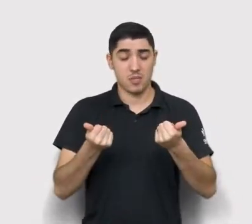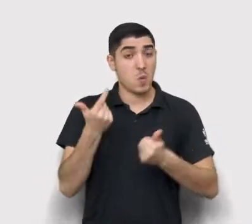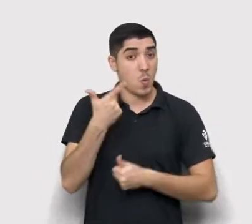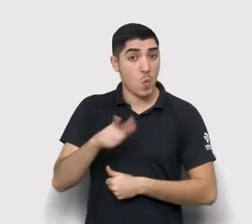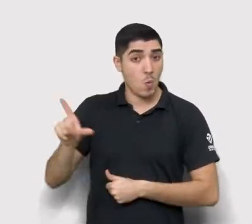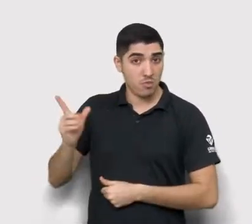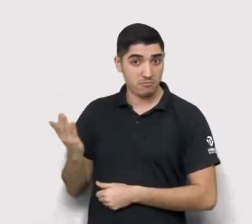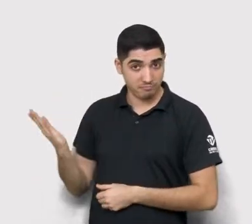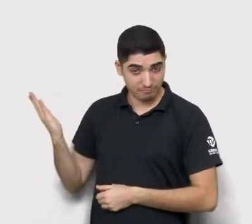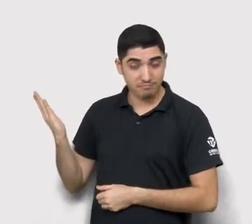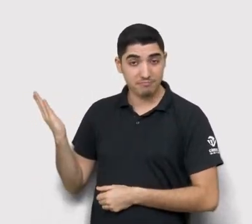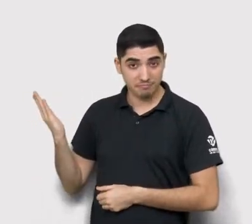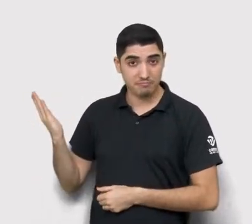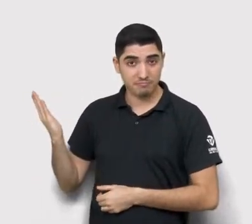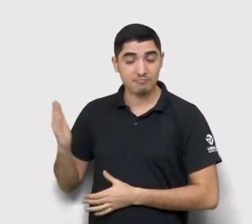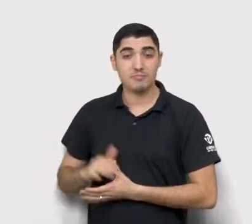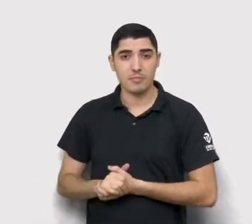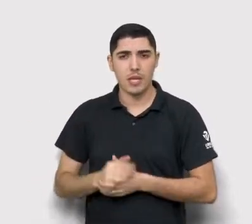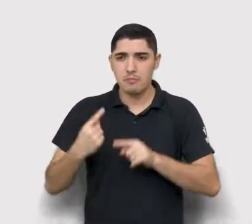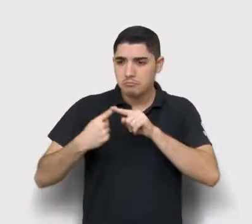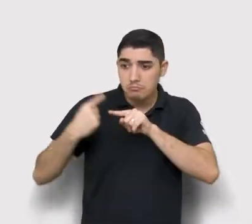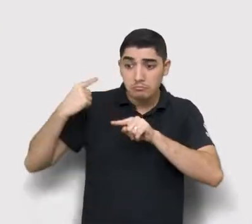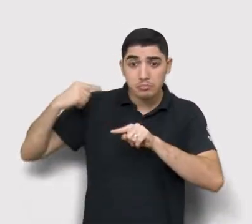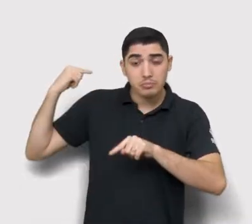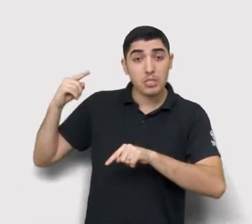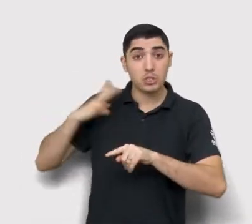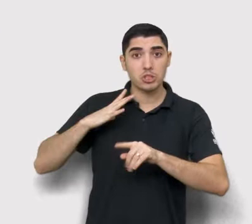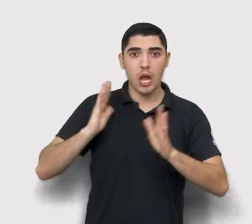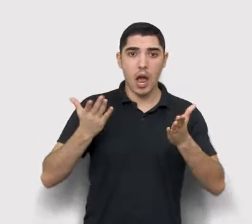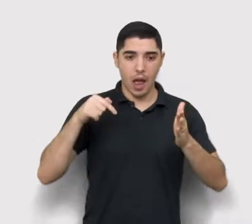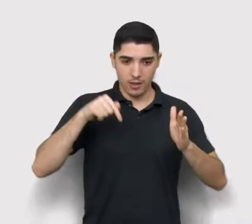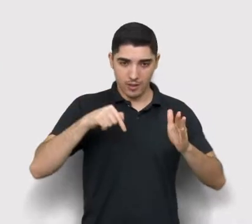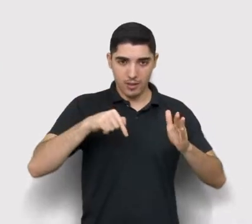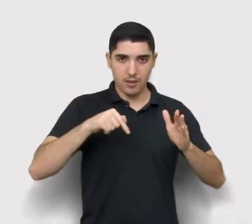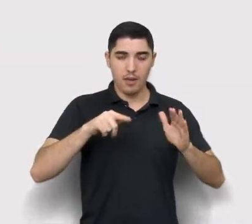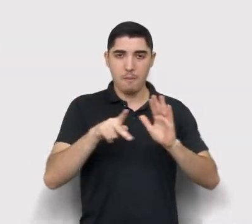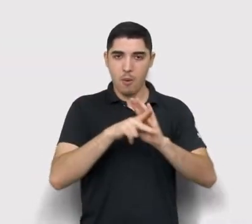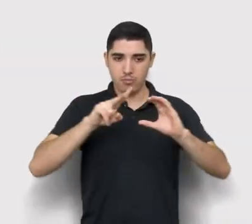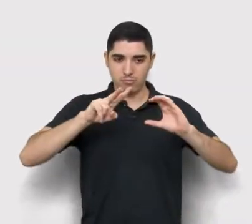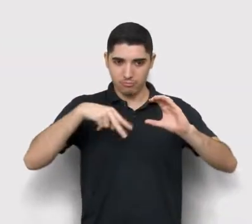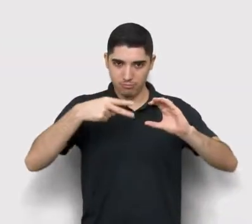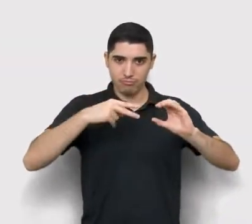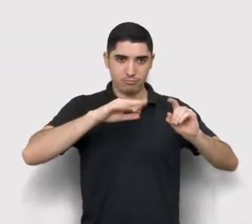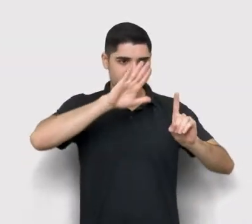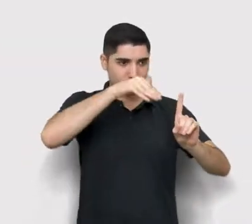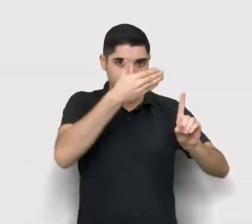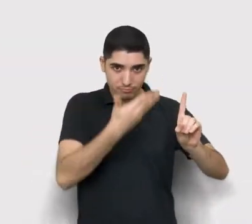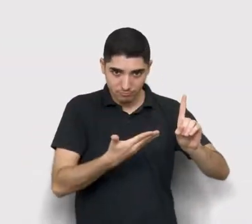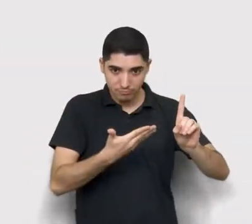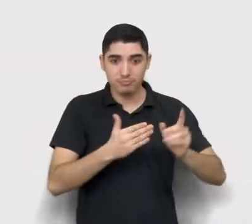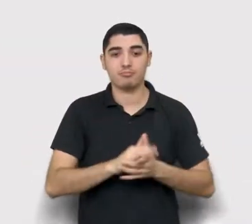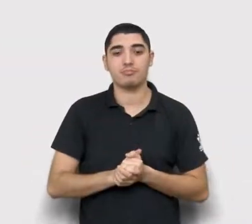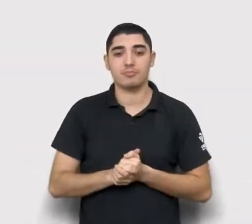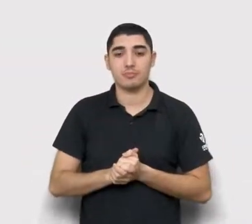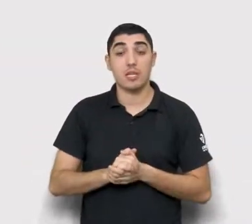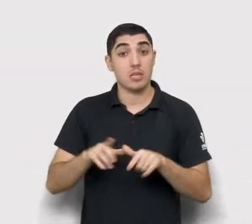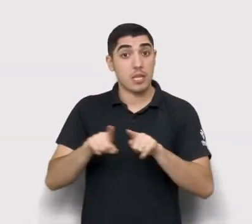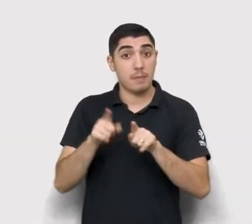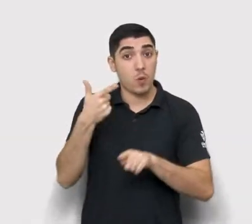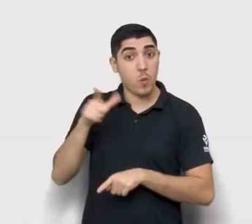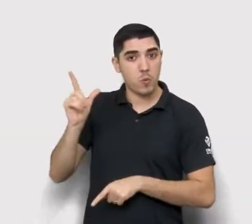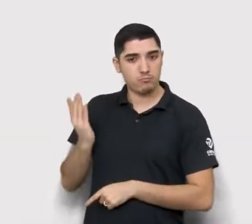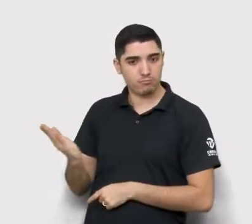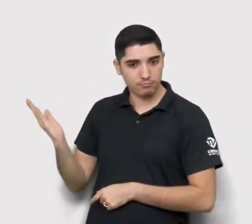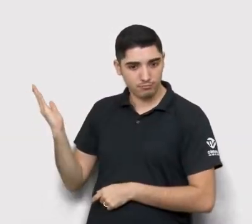Lua, que muito recentemente foi homenageada aqui na Câmara Municipal. O Fernando Lopes, o Paulo Rafael,